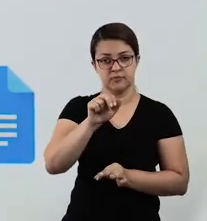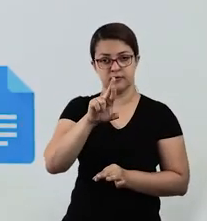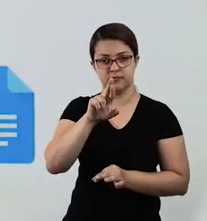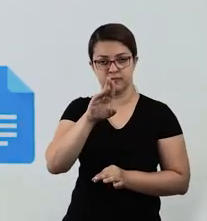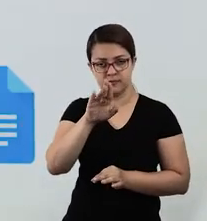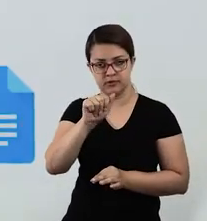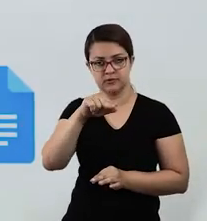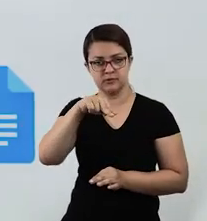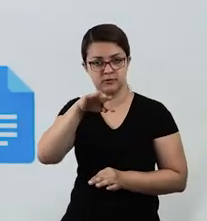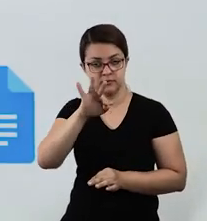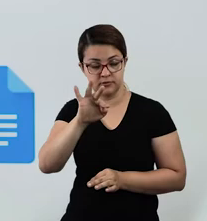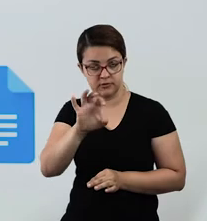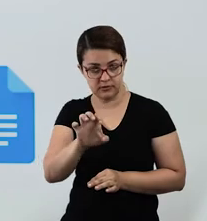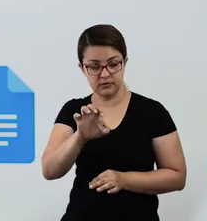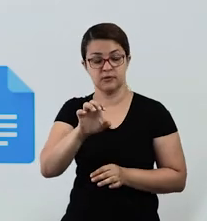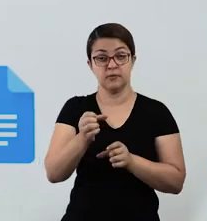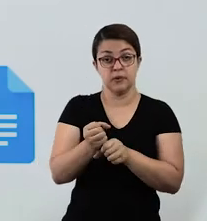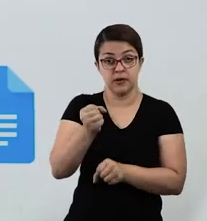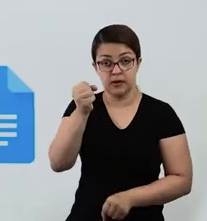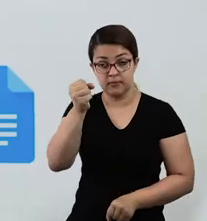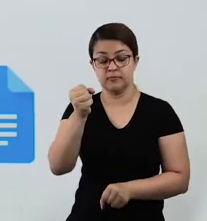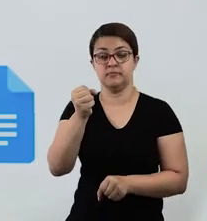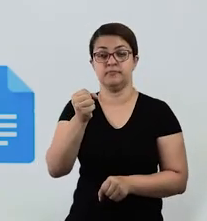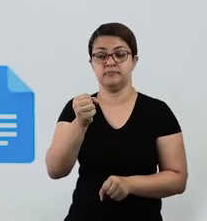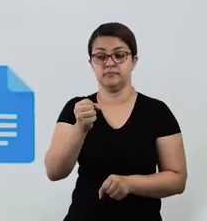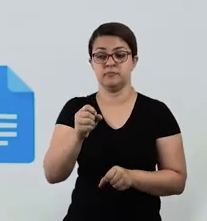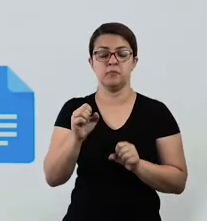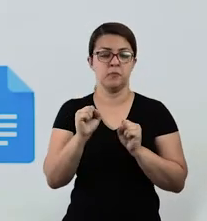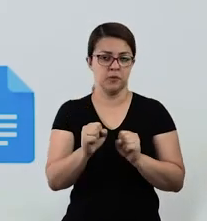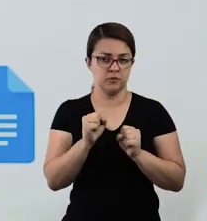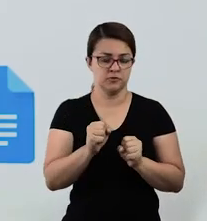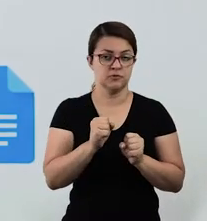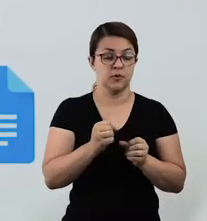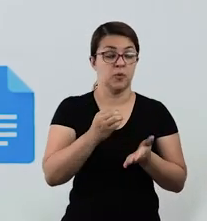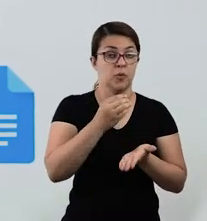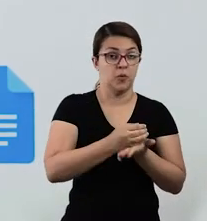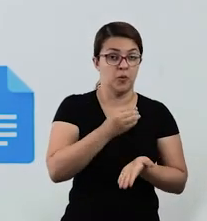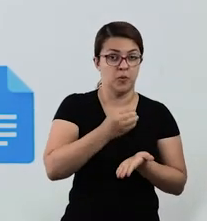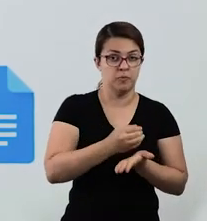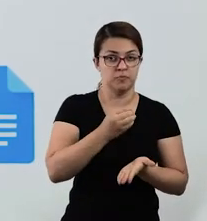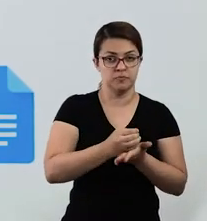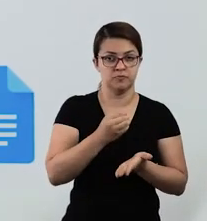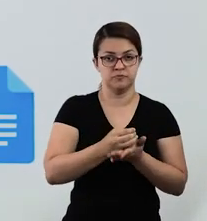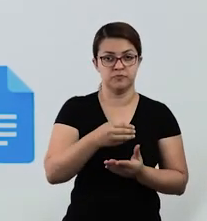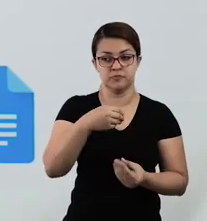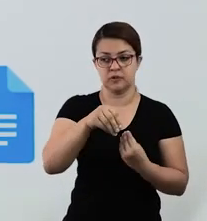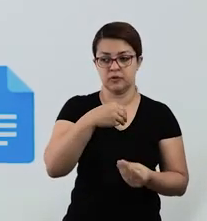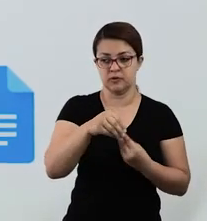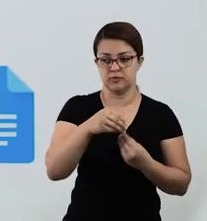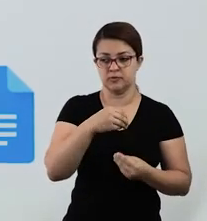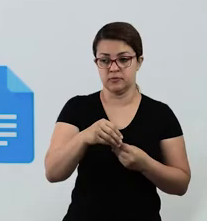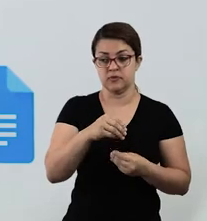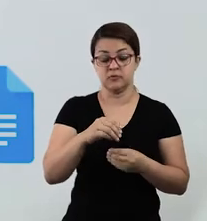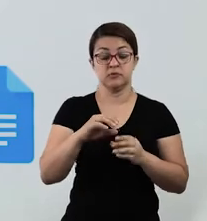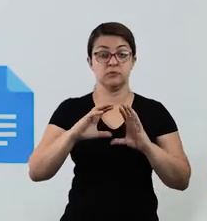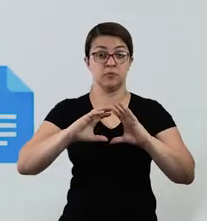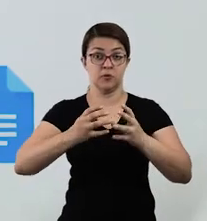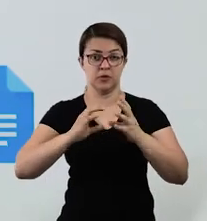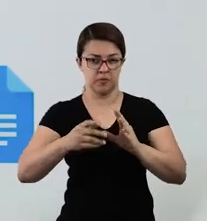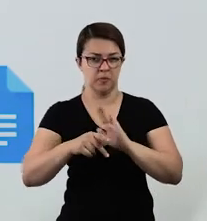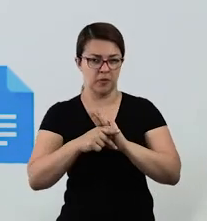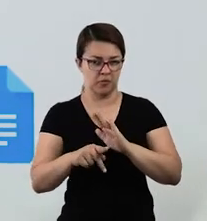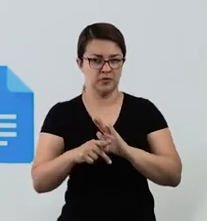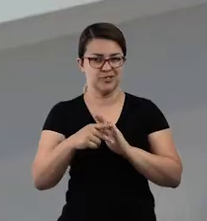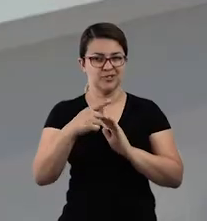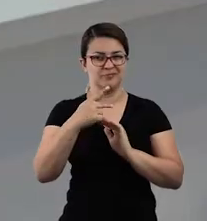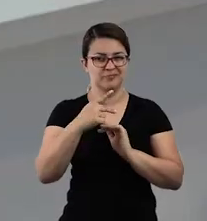vassoura. Copos, tá? Pode ser copo descartável ou copo de plástico que vocês tenham em casa. Bolinhas de piscina, caso não tenham bolinhas